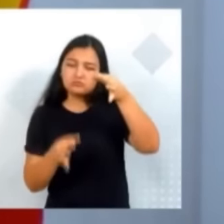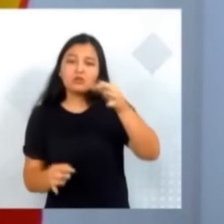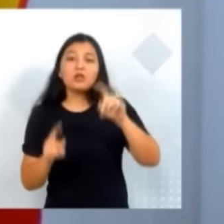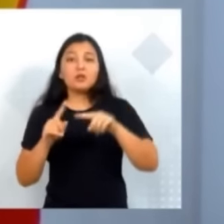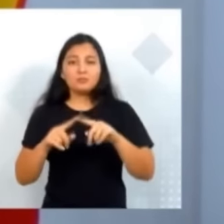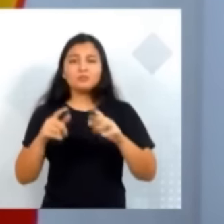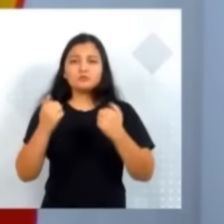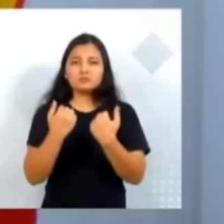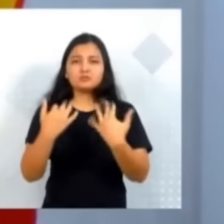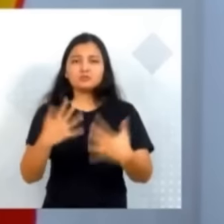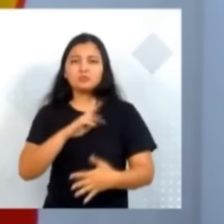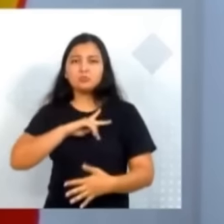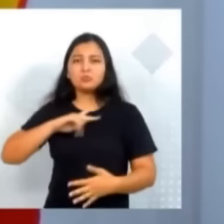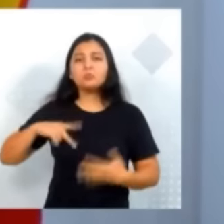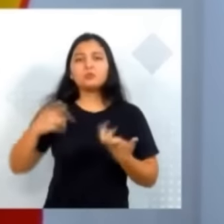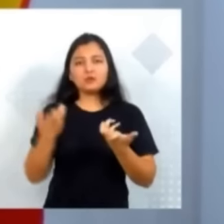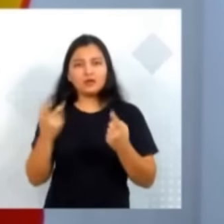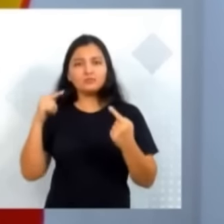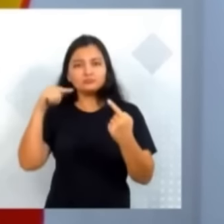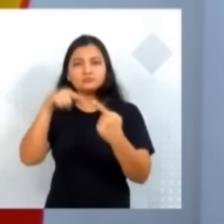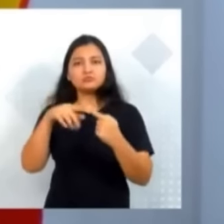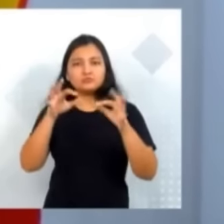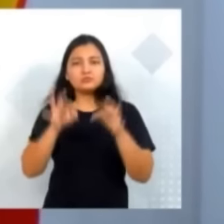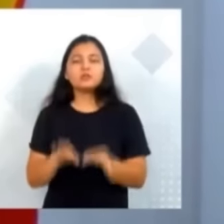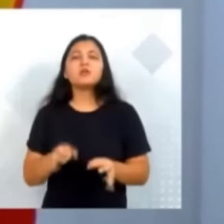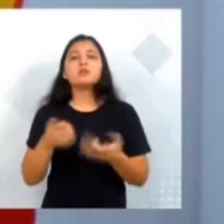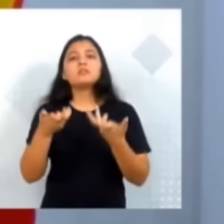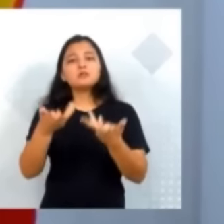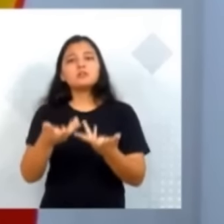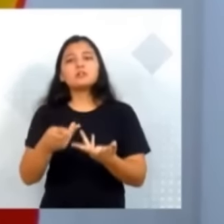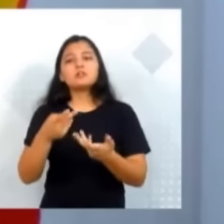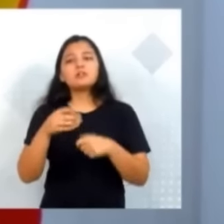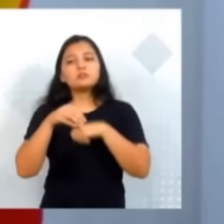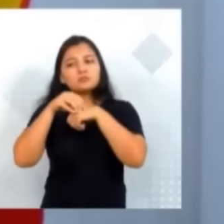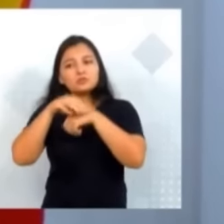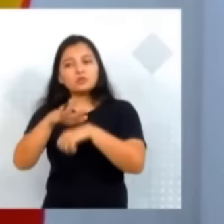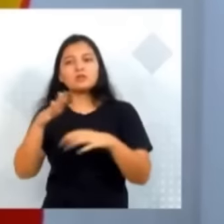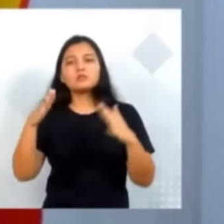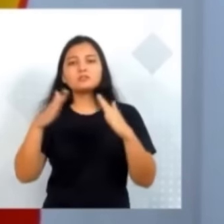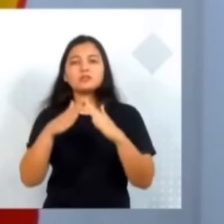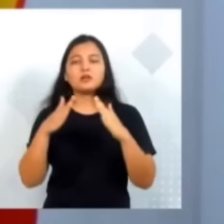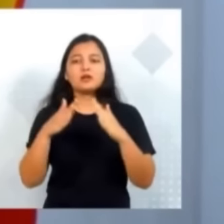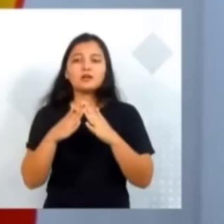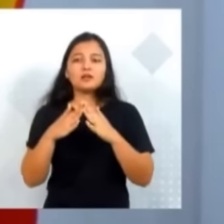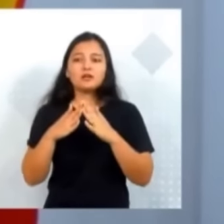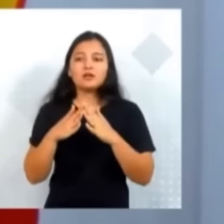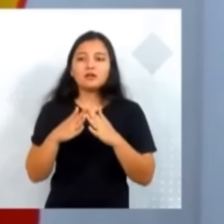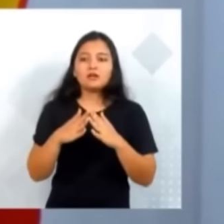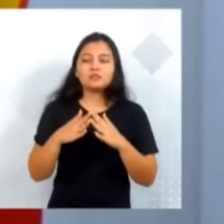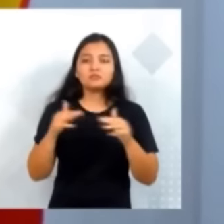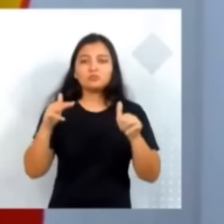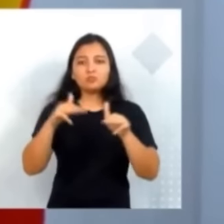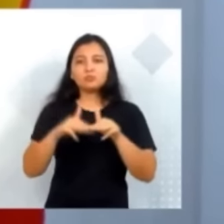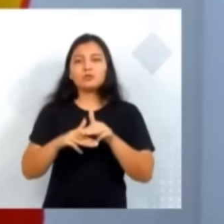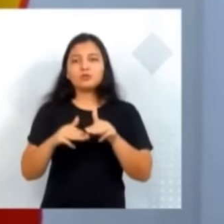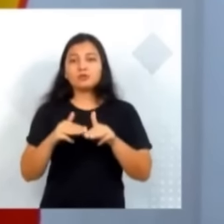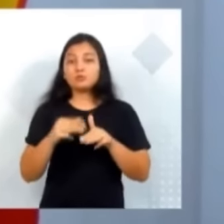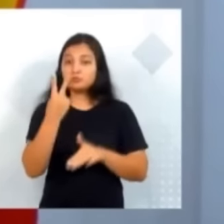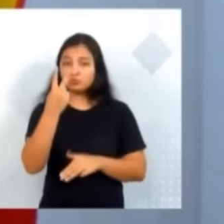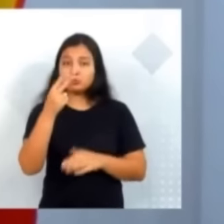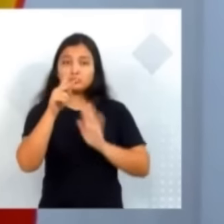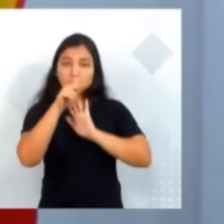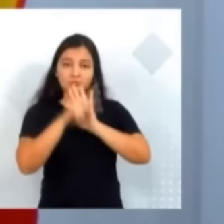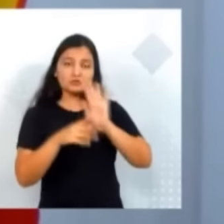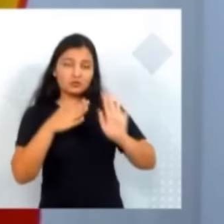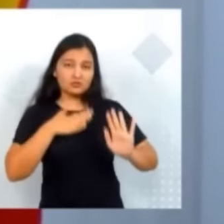audiência pública se pretende chegar a um objetivo, eu gostaria de trazer a esta casa, a esta Câmara Blumenauense, dois projetos de lei de